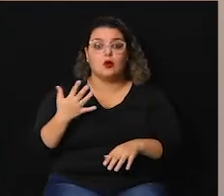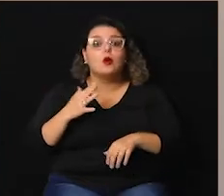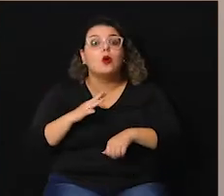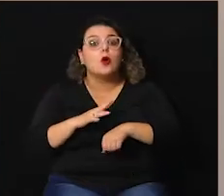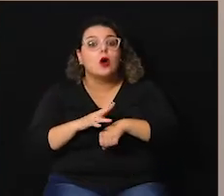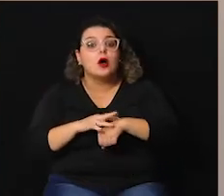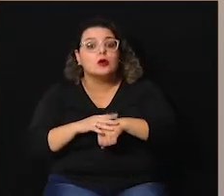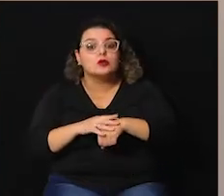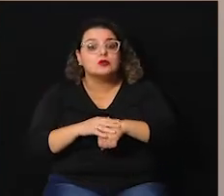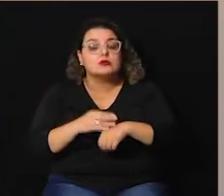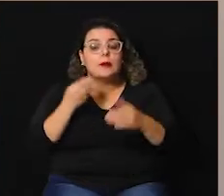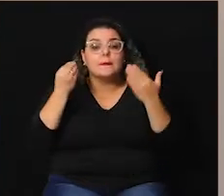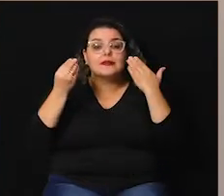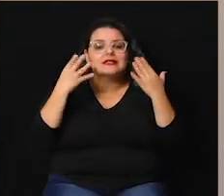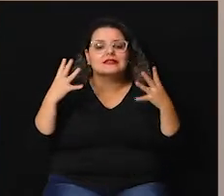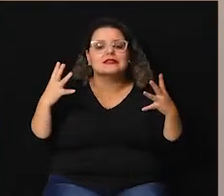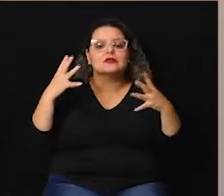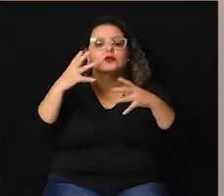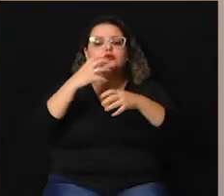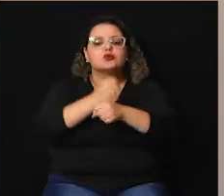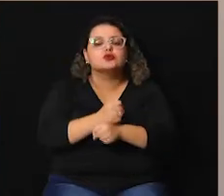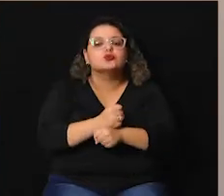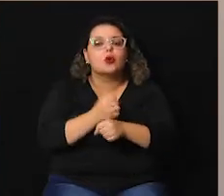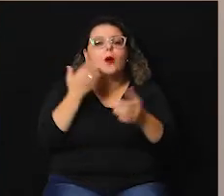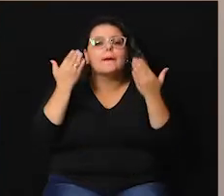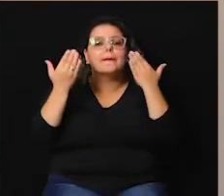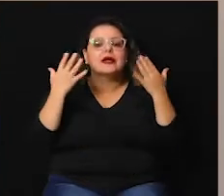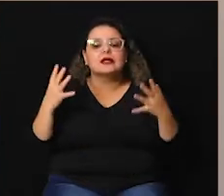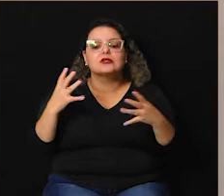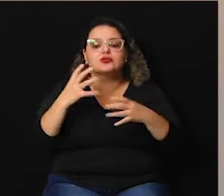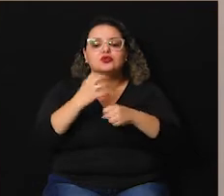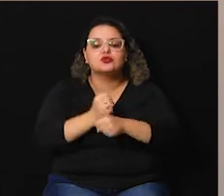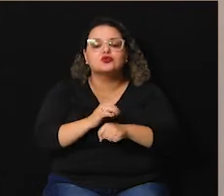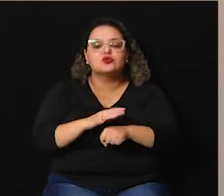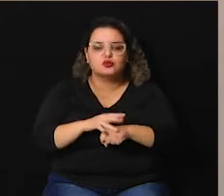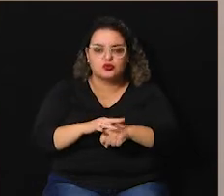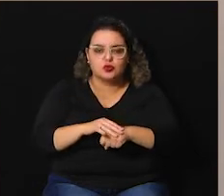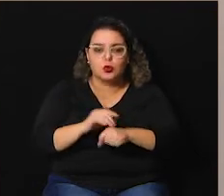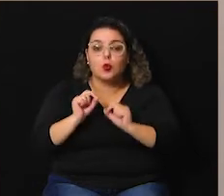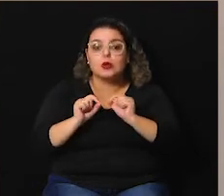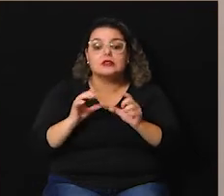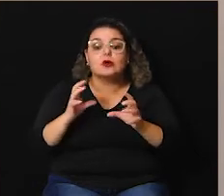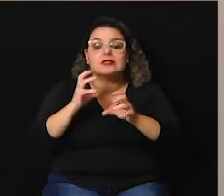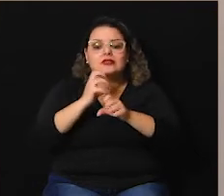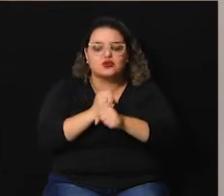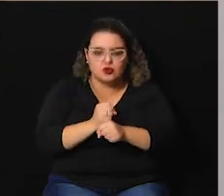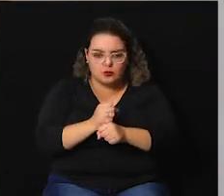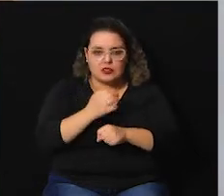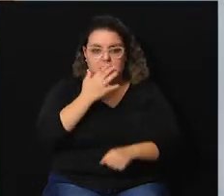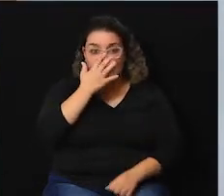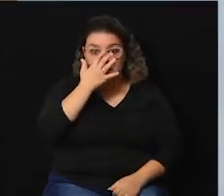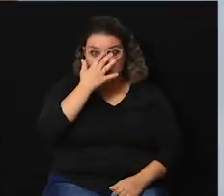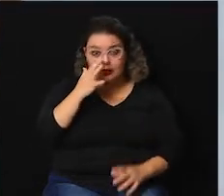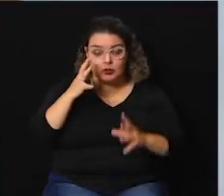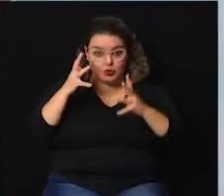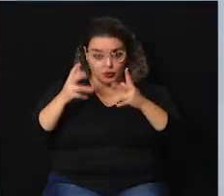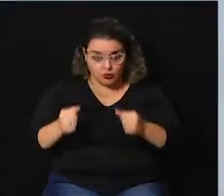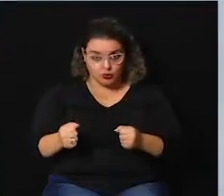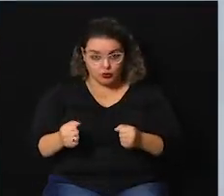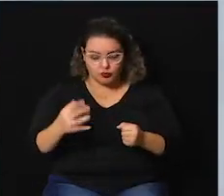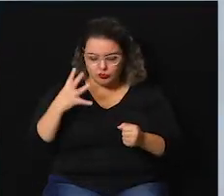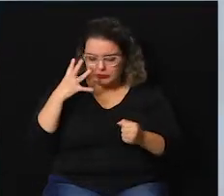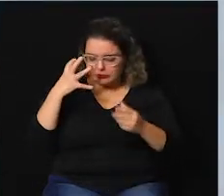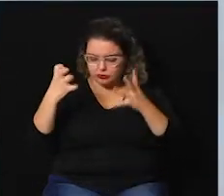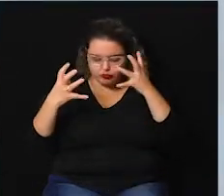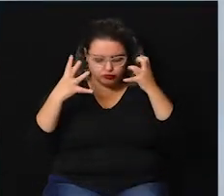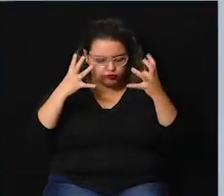doenças psicossomáticas, né? O que é a doença psicosomática, o que são as somatizações? Todo quadro de